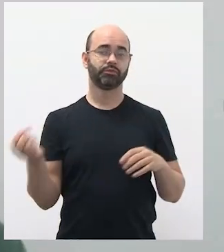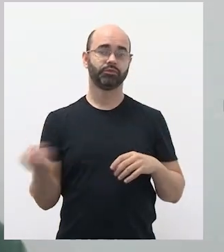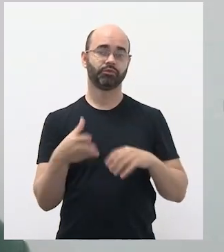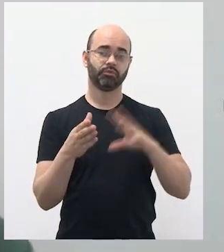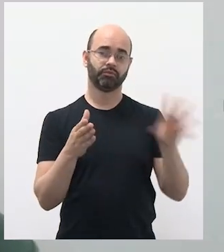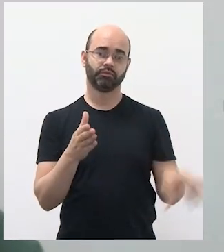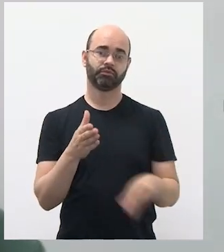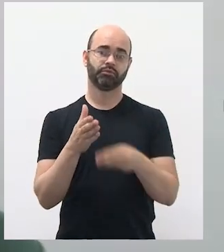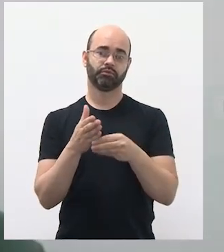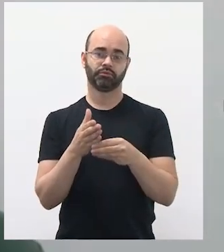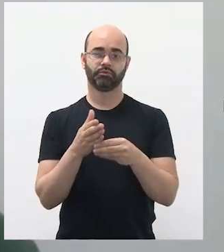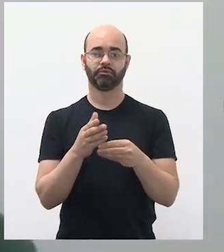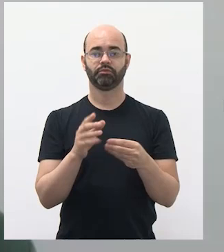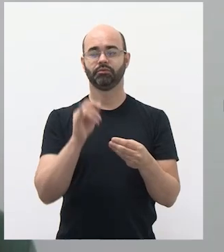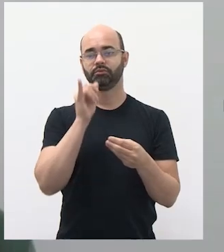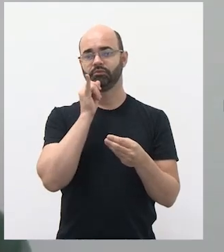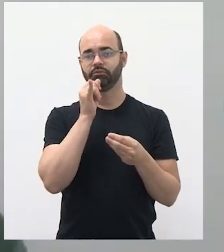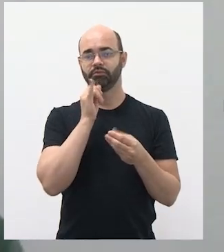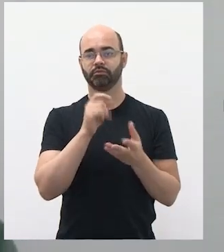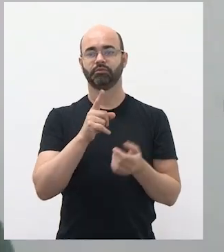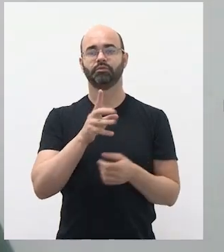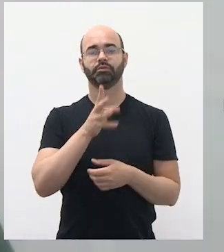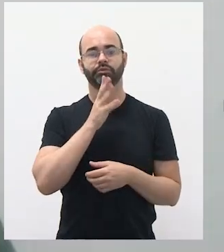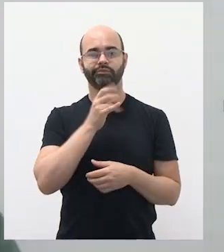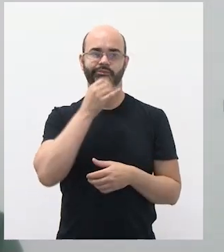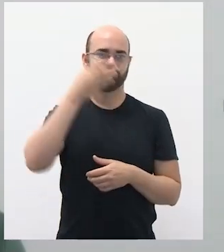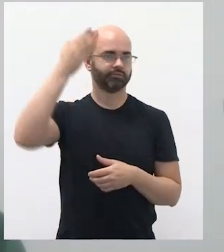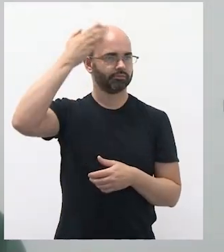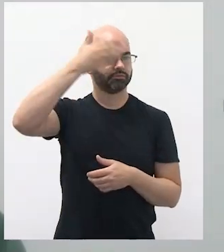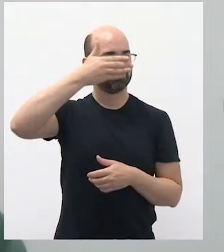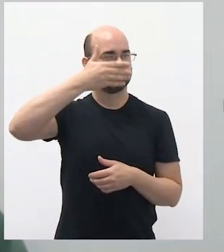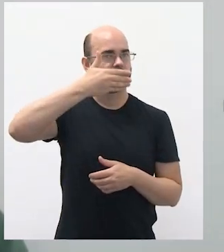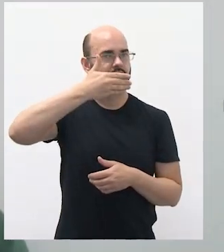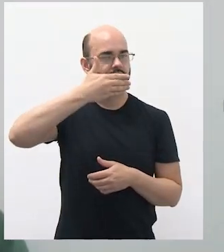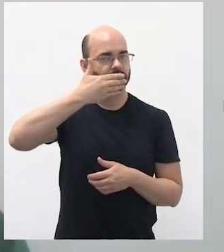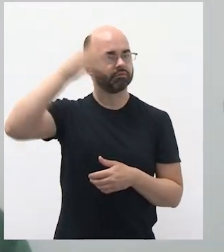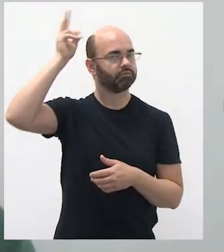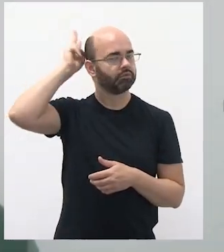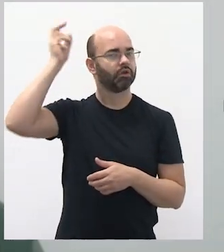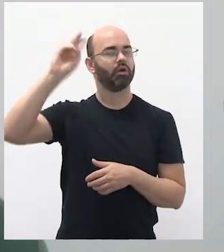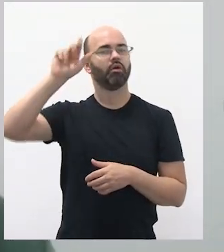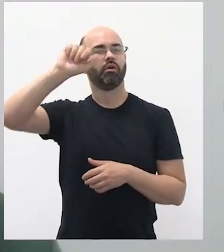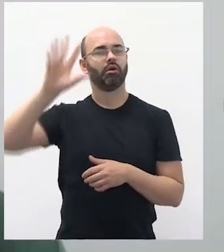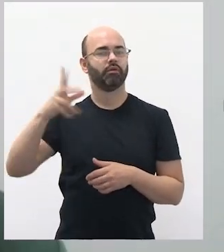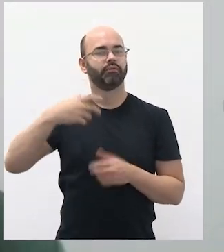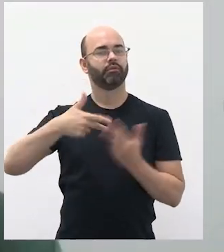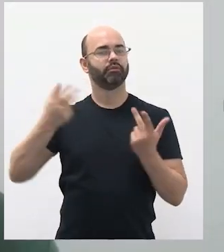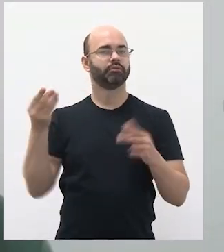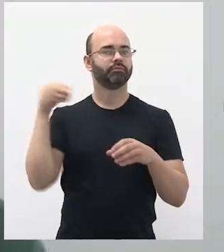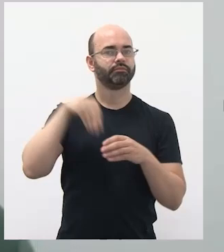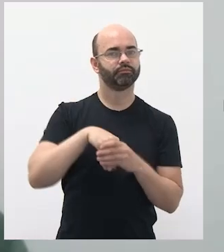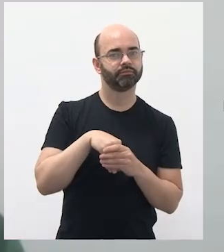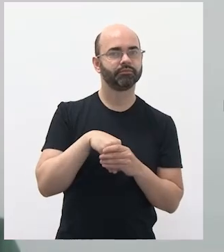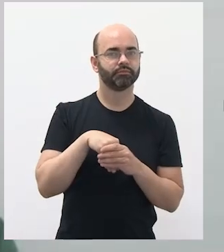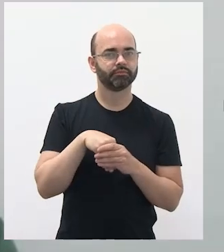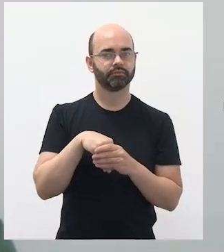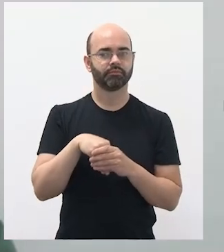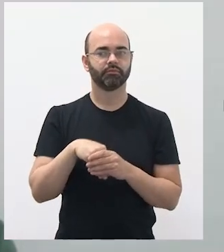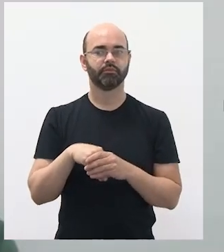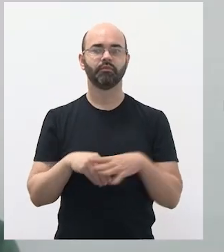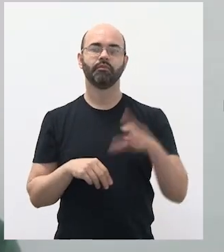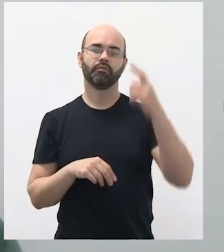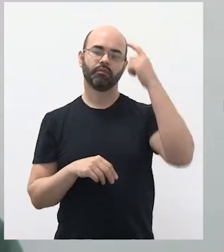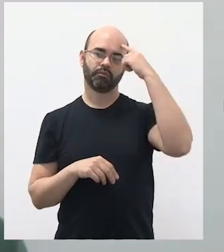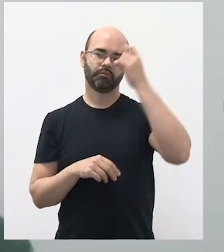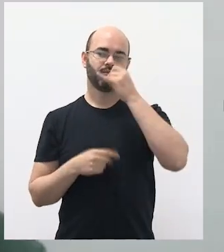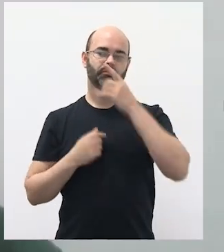como das africanidades, dos saberes indígenas, ela viabiliza, ela proporciona novas